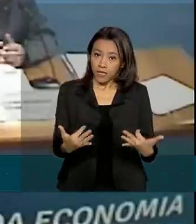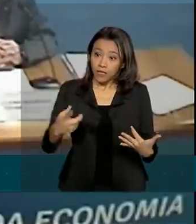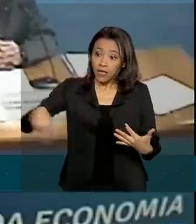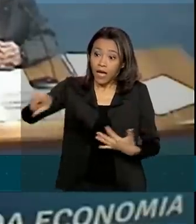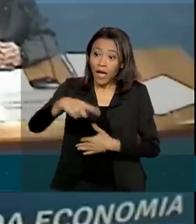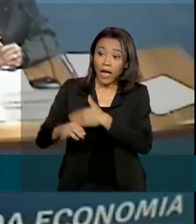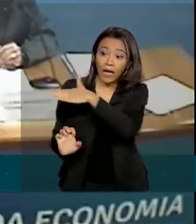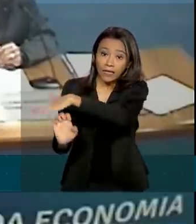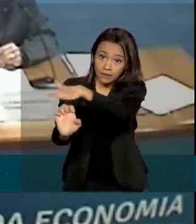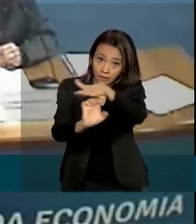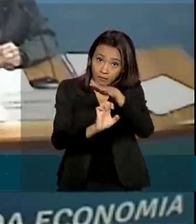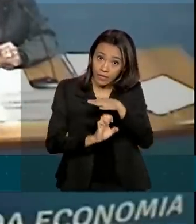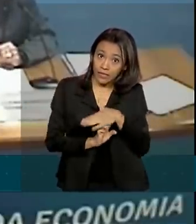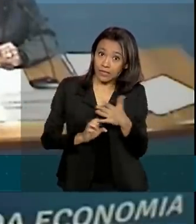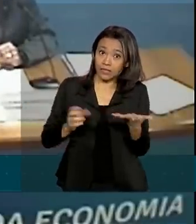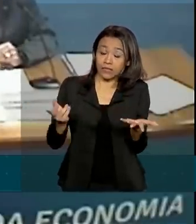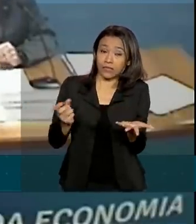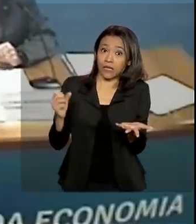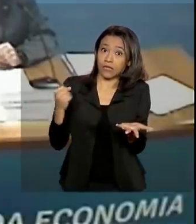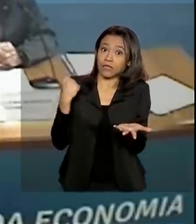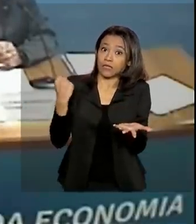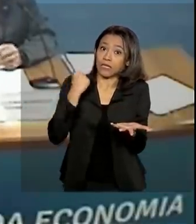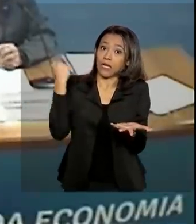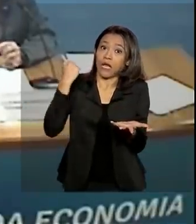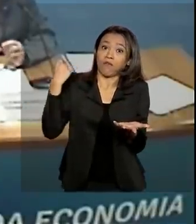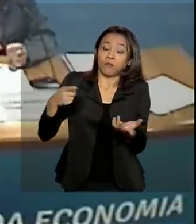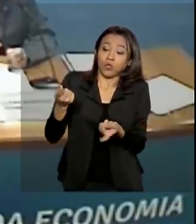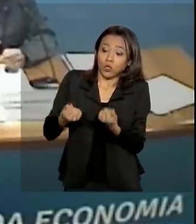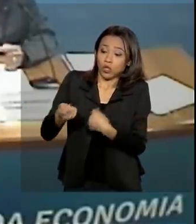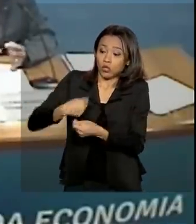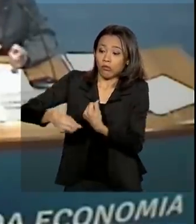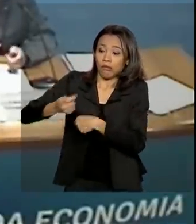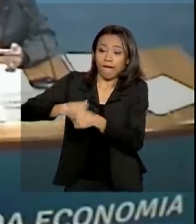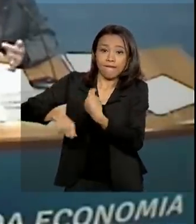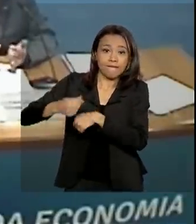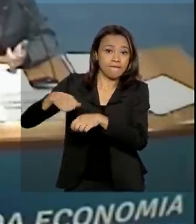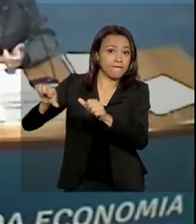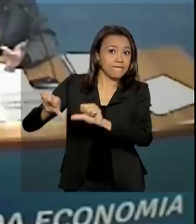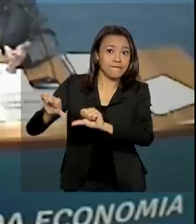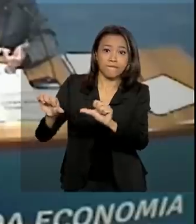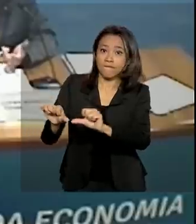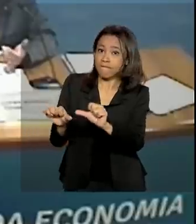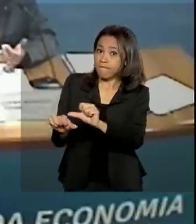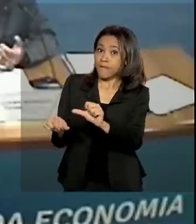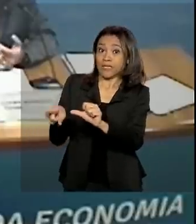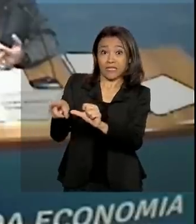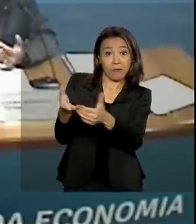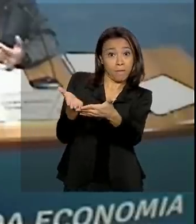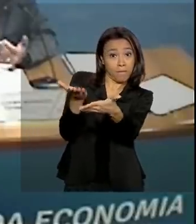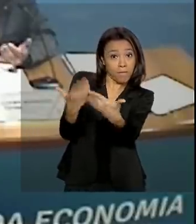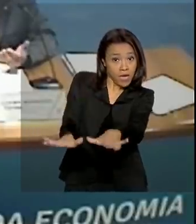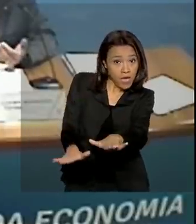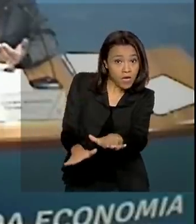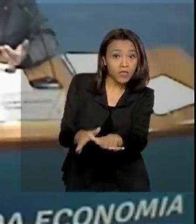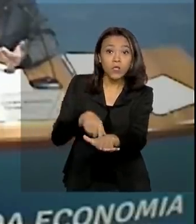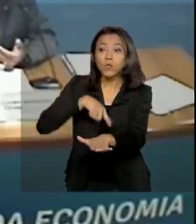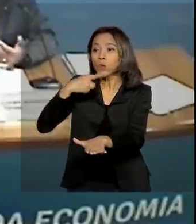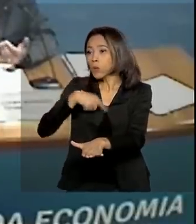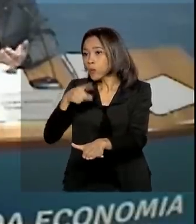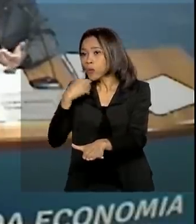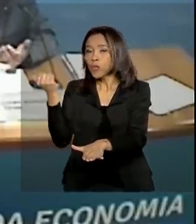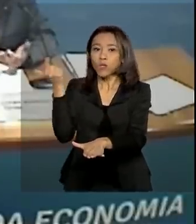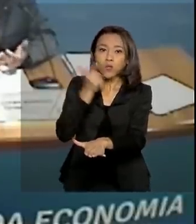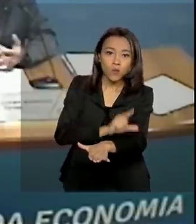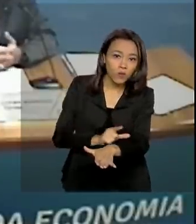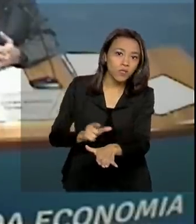agravamento do seu fluxo de caixa, ou seja, na eminência de uma perda de liquidez, de incapacidade